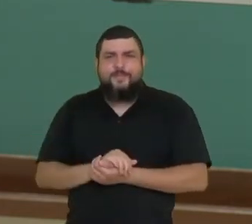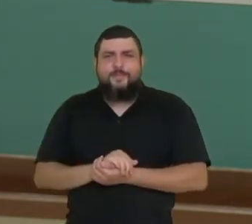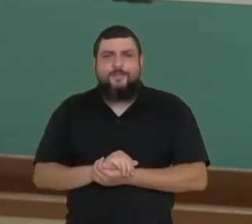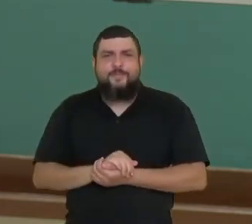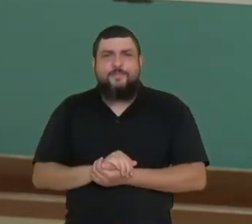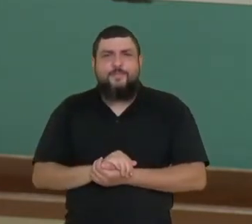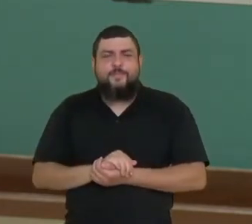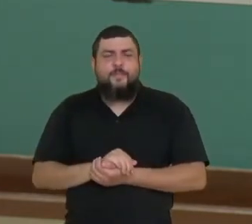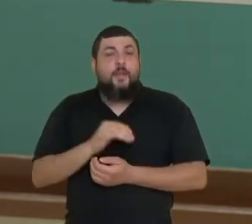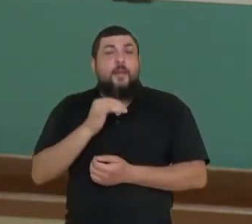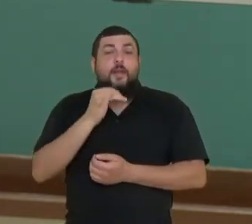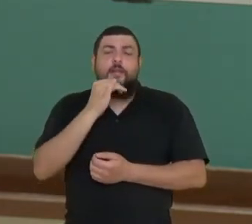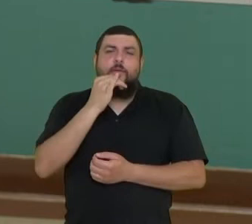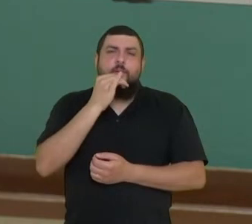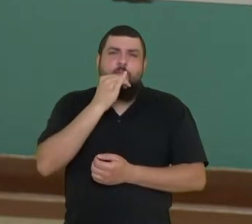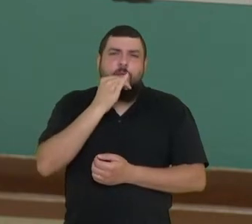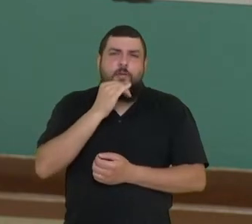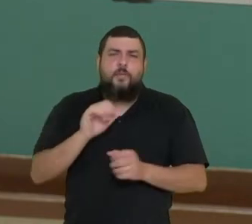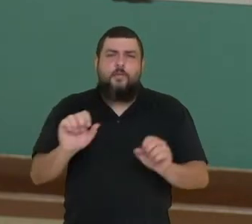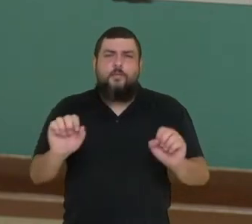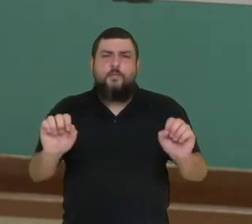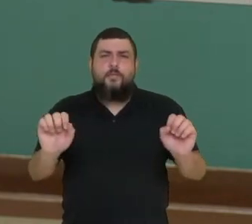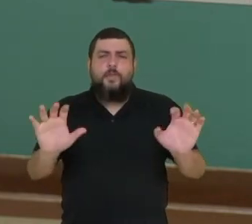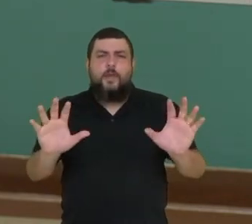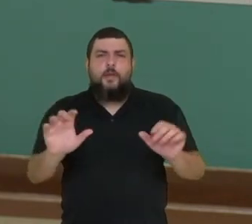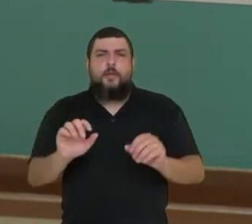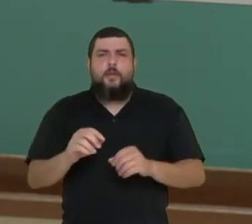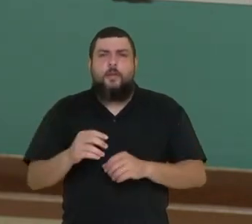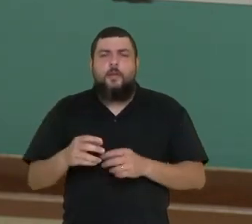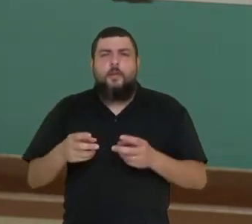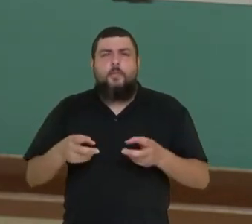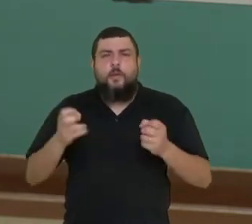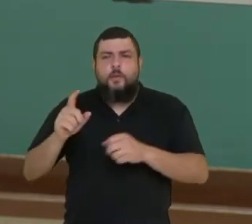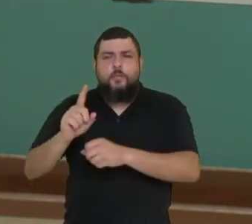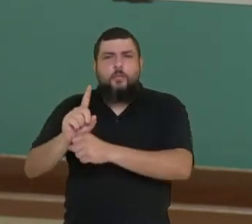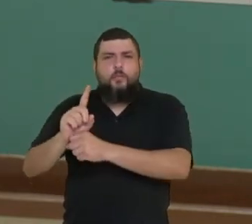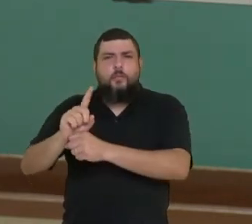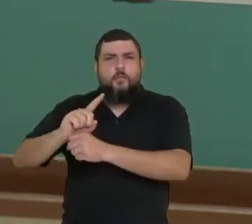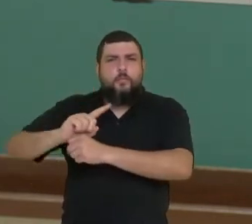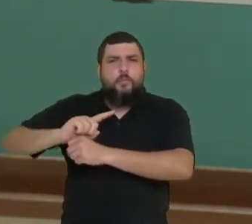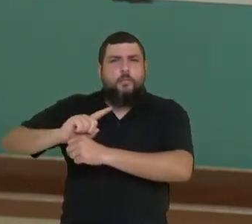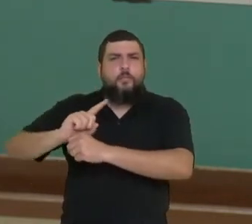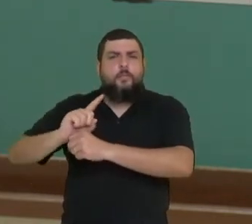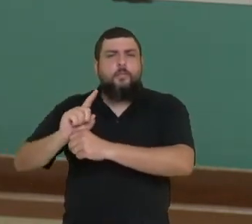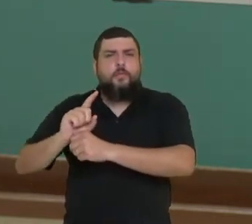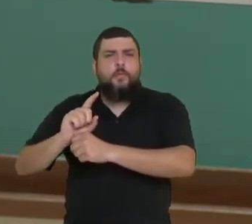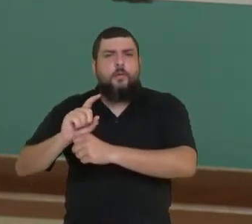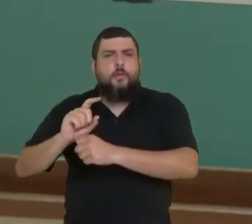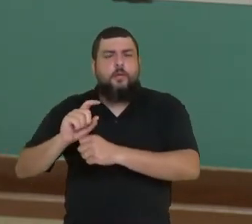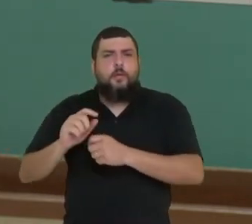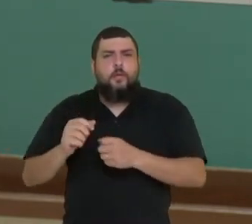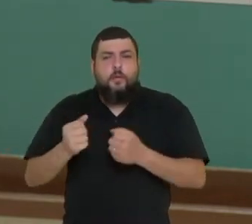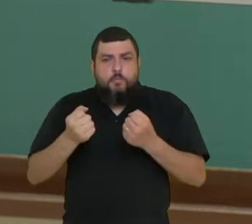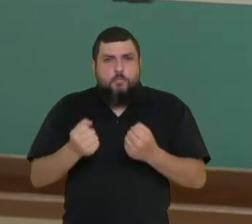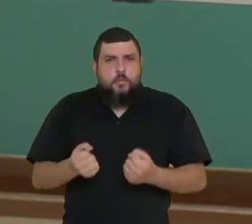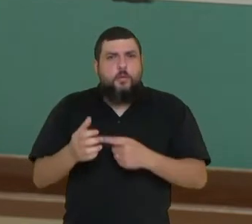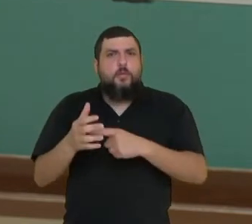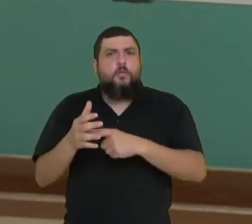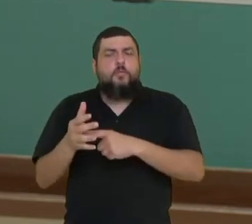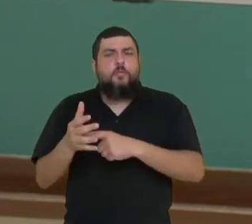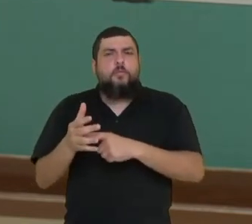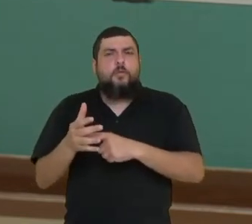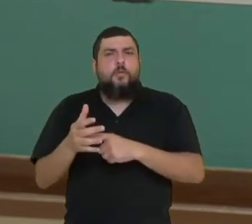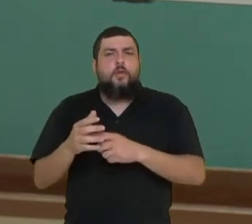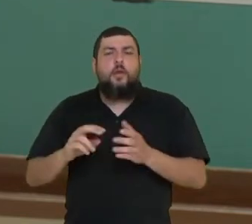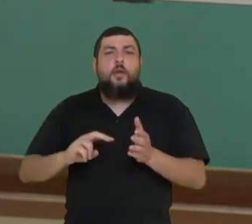exemplo, vou lá, ligo um farol, eu percebo que dá uma decaída. Inclusive, isso pesa no motor. Então, quer dizer que o